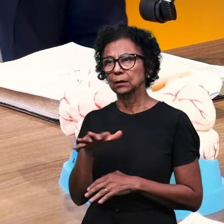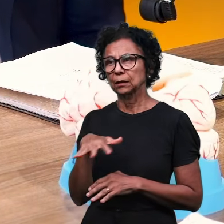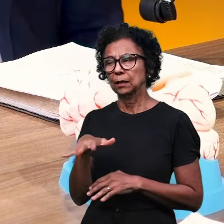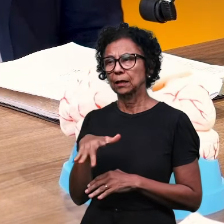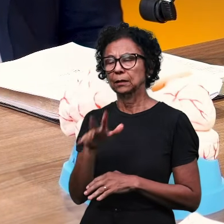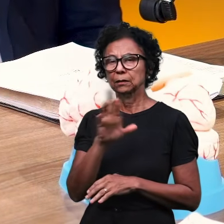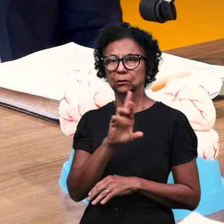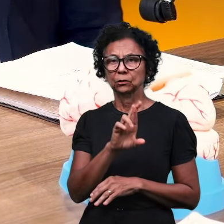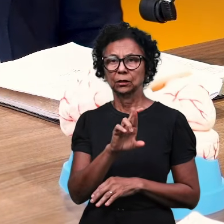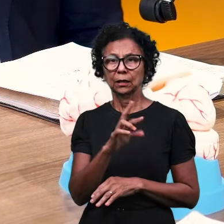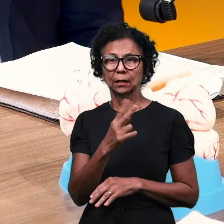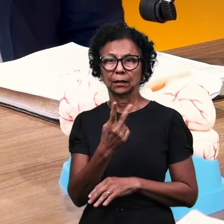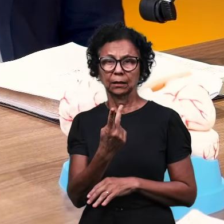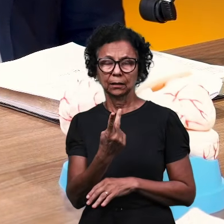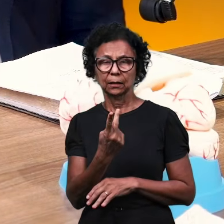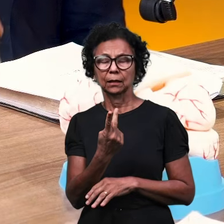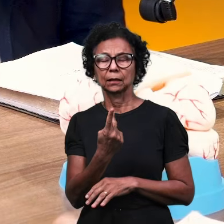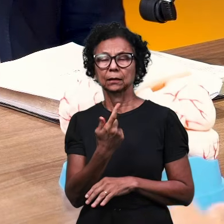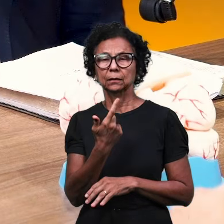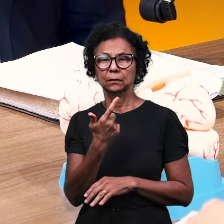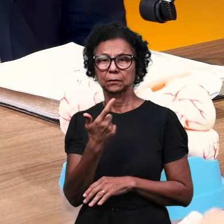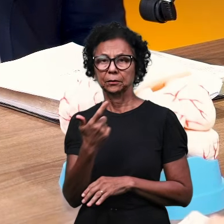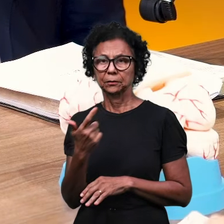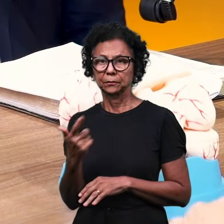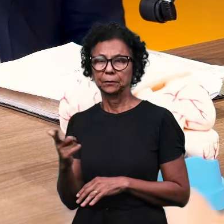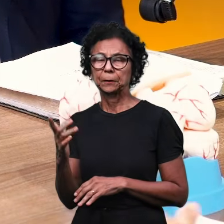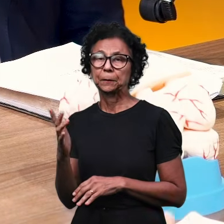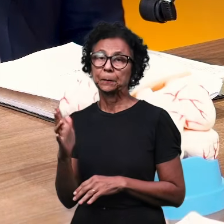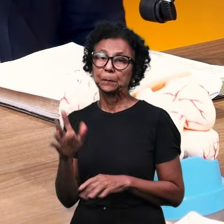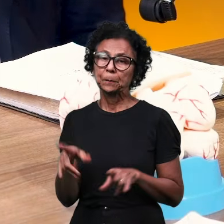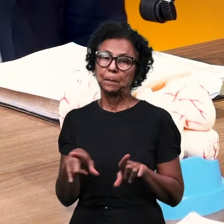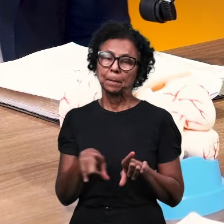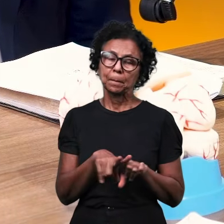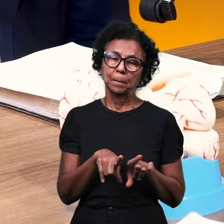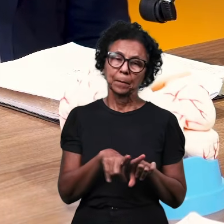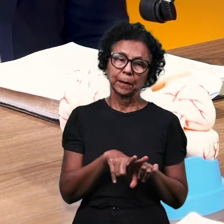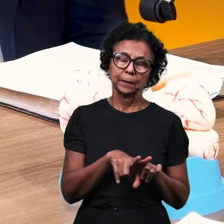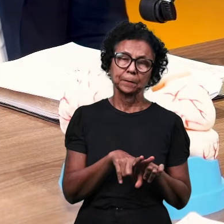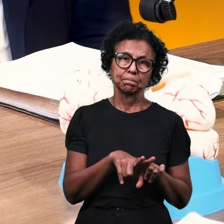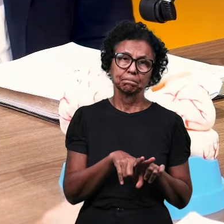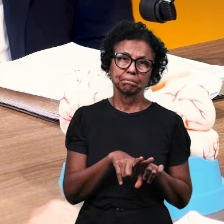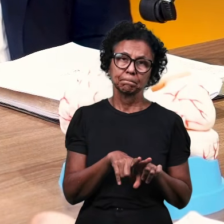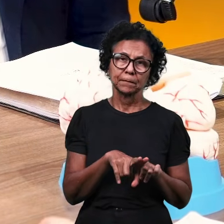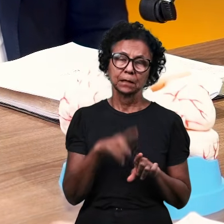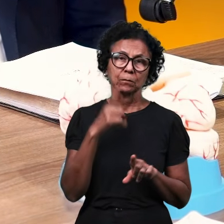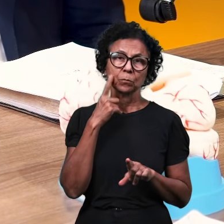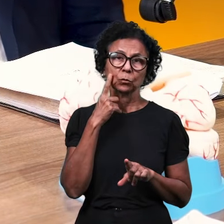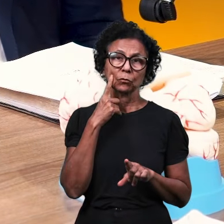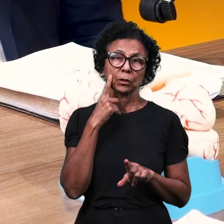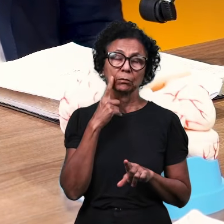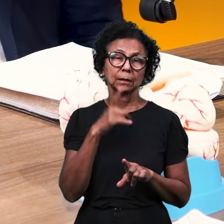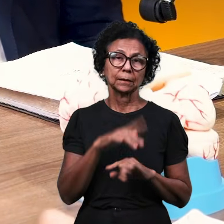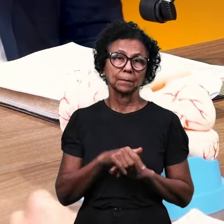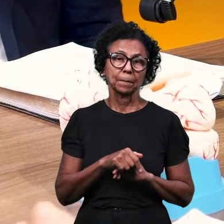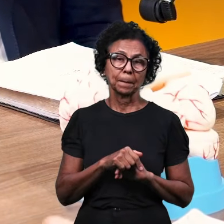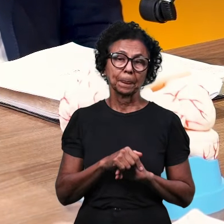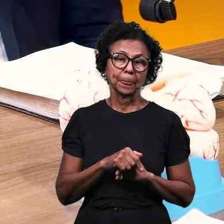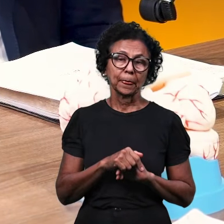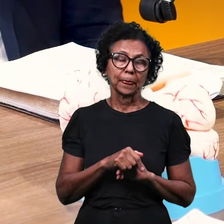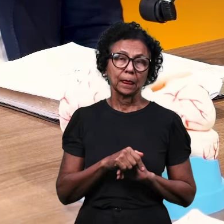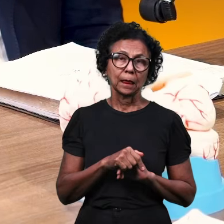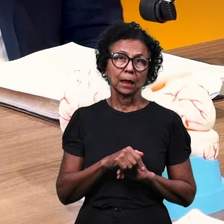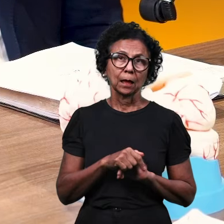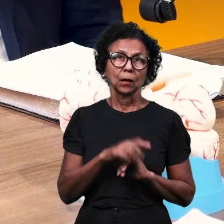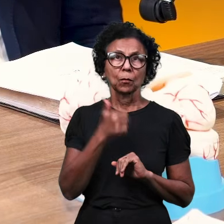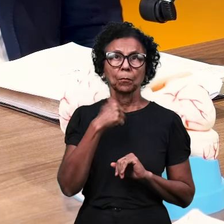área de recursos humanos. O que a gente percebe, trazendo um pouco também para a neurociência, Wagner, é importante os